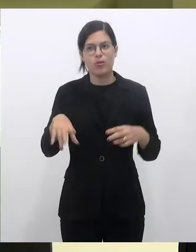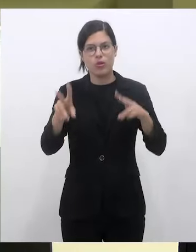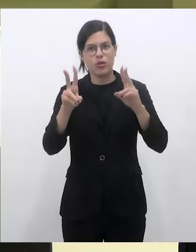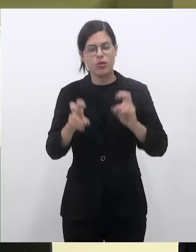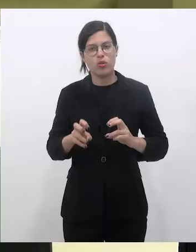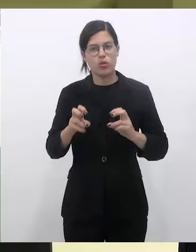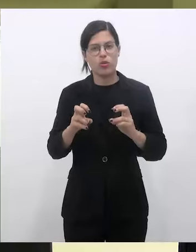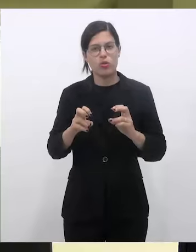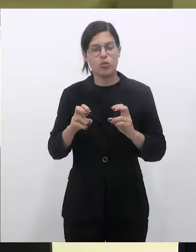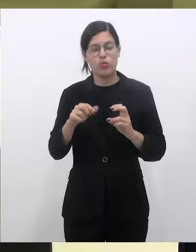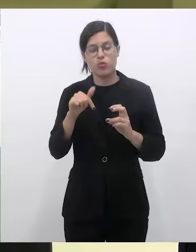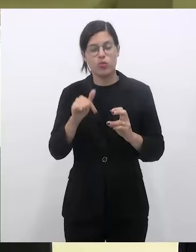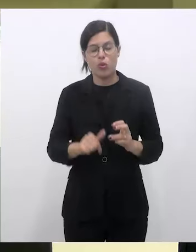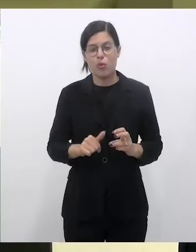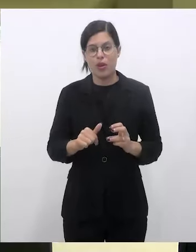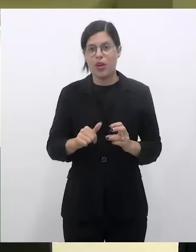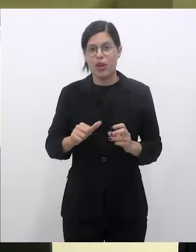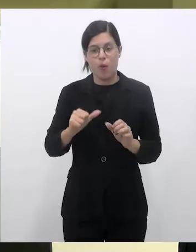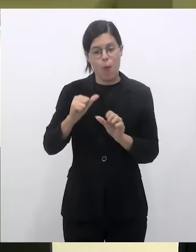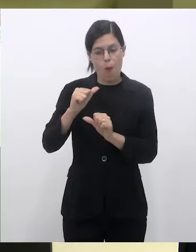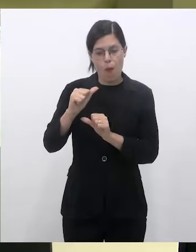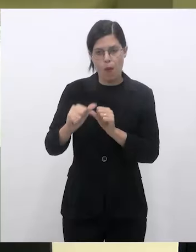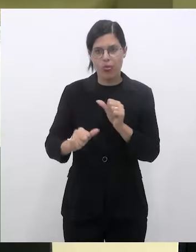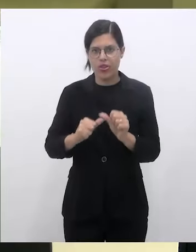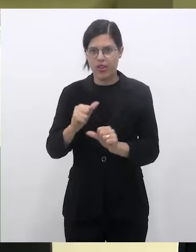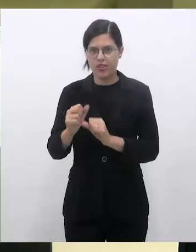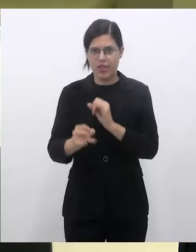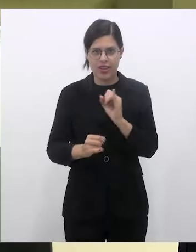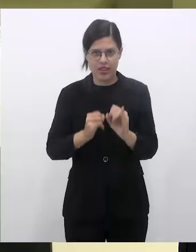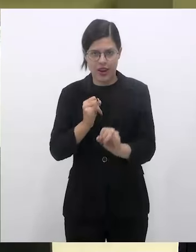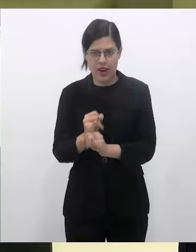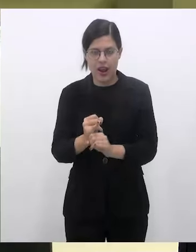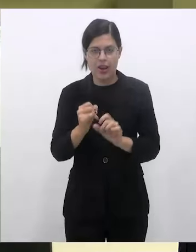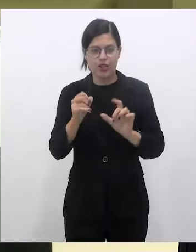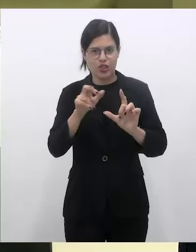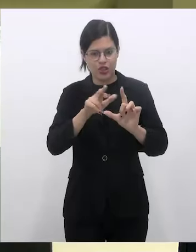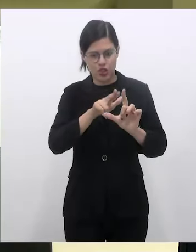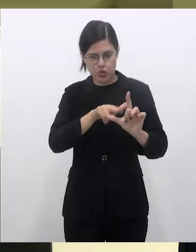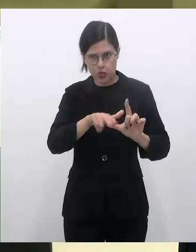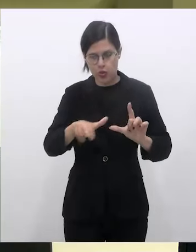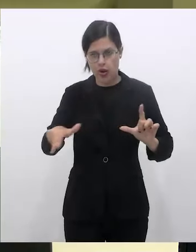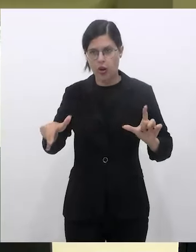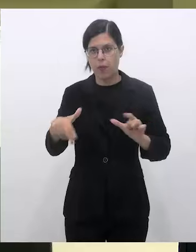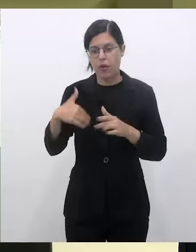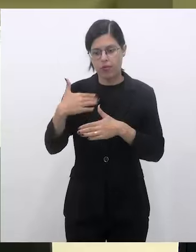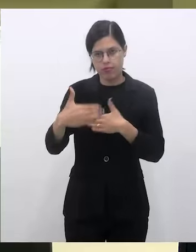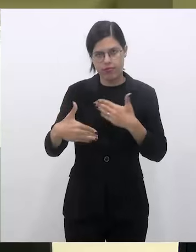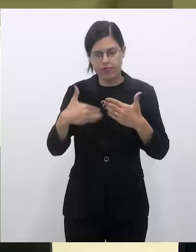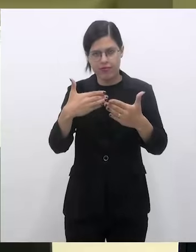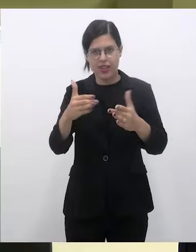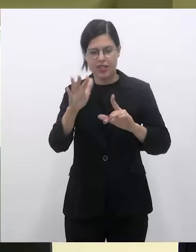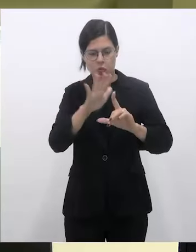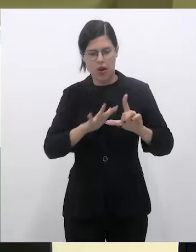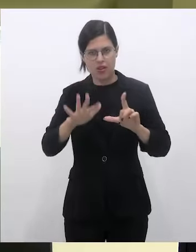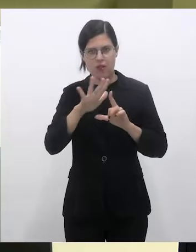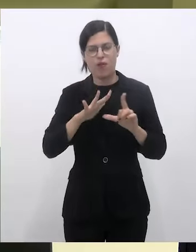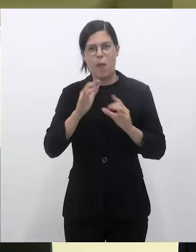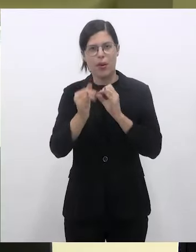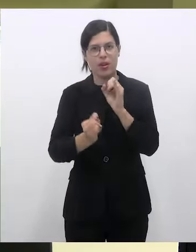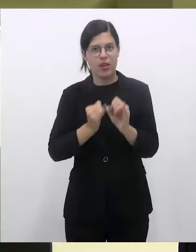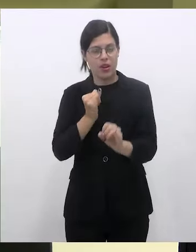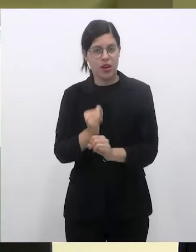de hoje é a revolução digital e o streaming. Com o avanço das plataformas